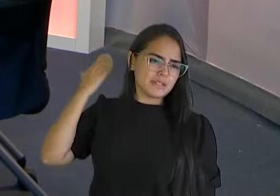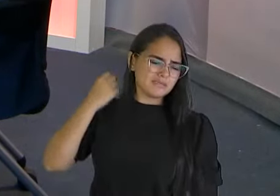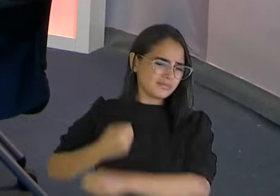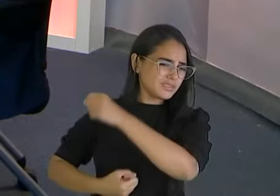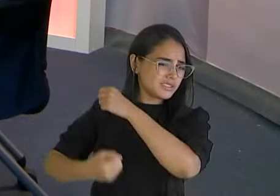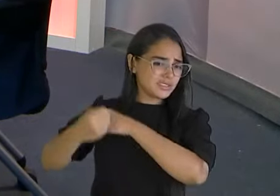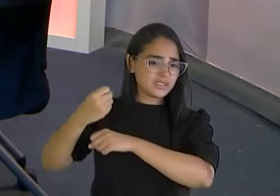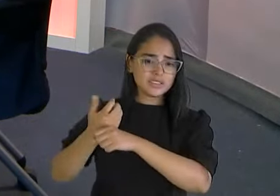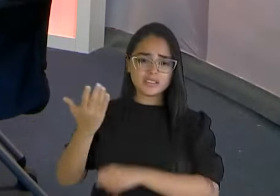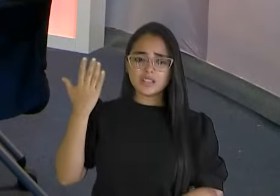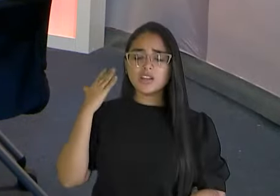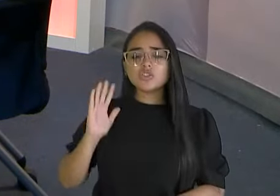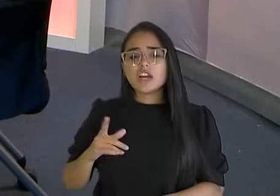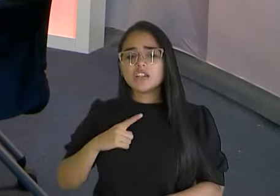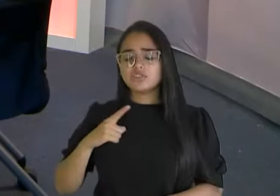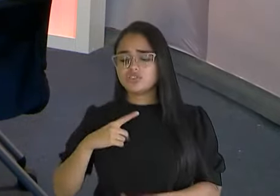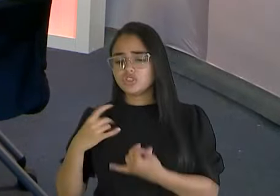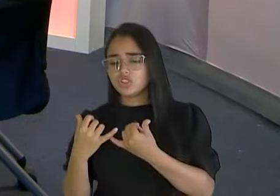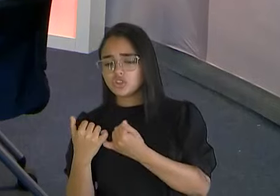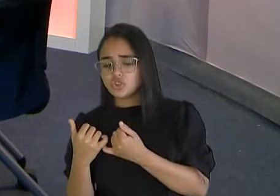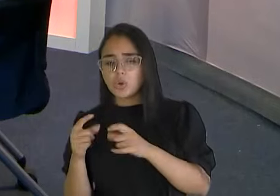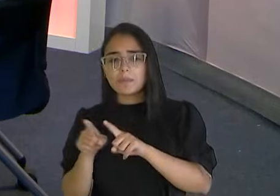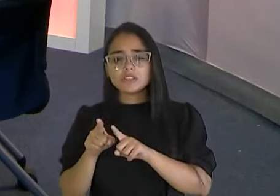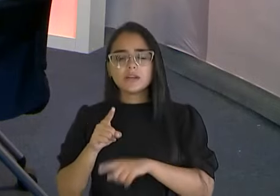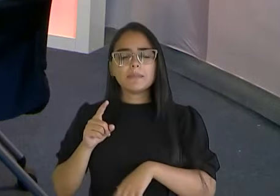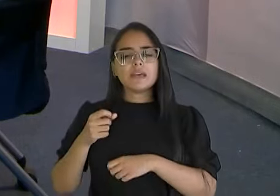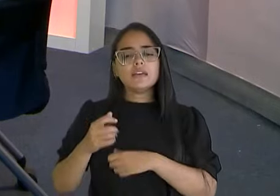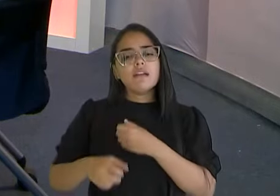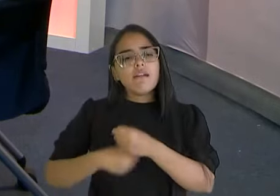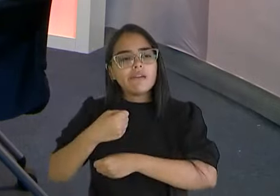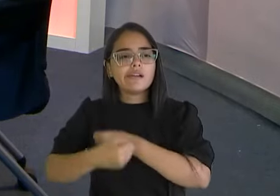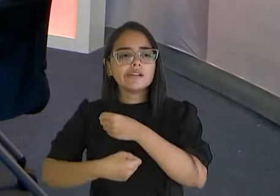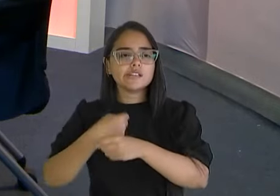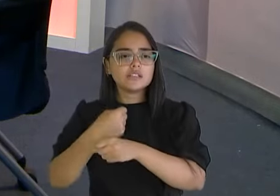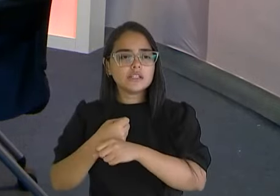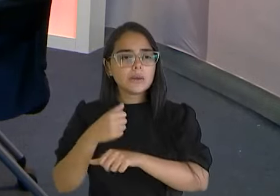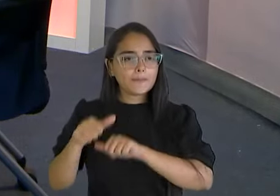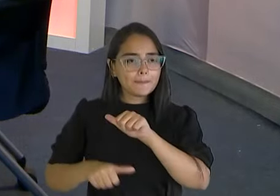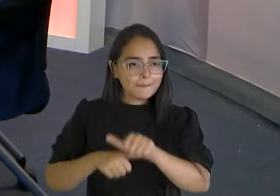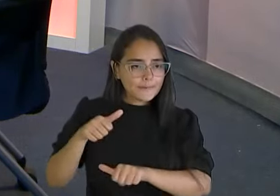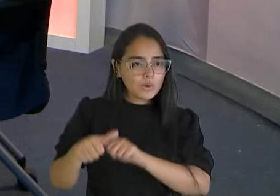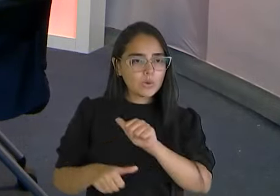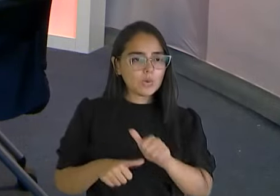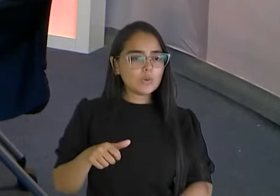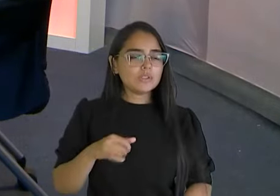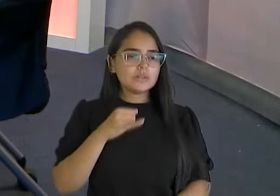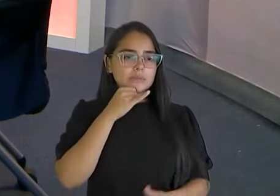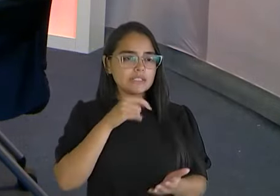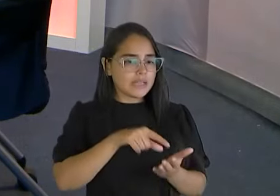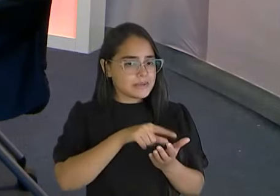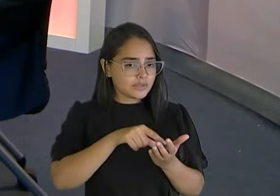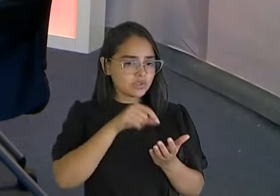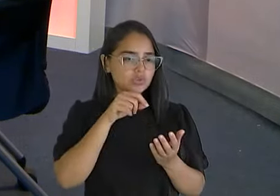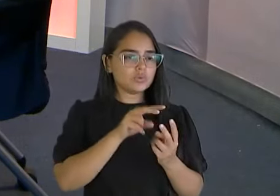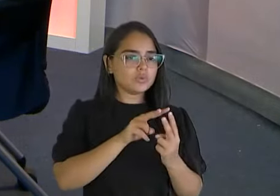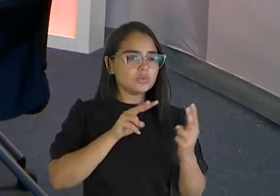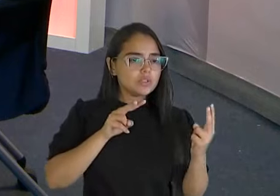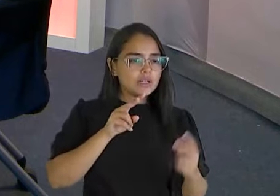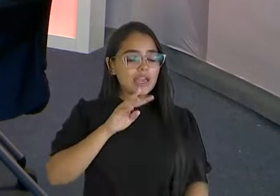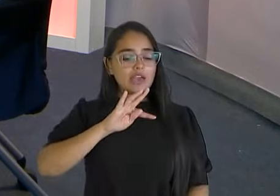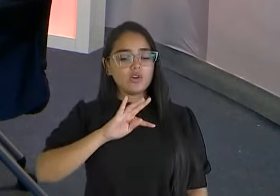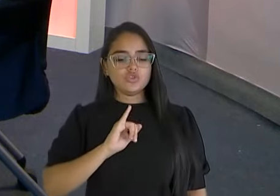a anos. modalidade, Muda né? a moda também, né? De tempos em tempos dos Sim. joguinhos. Então, Sim. o joguinho que tá muito na moda aí, que muito se fala, aquele